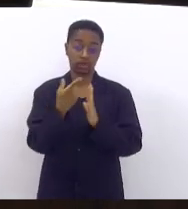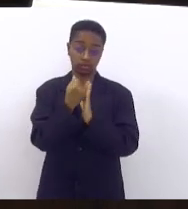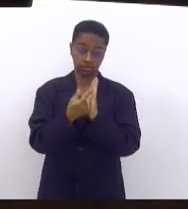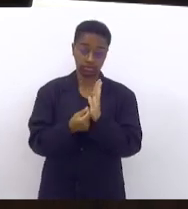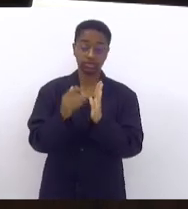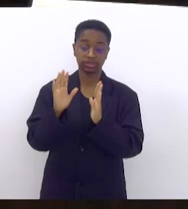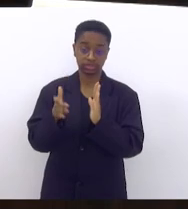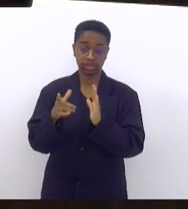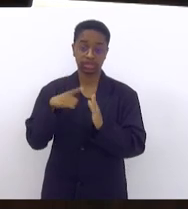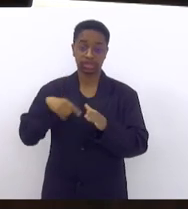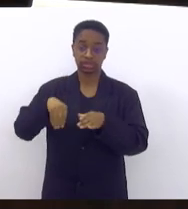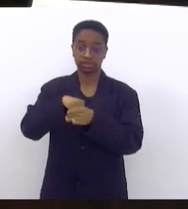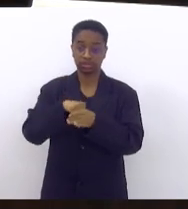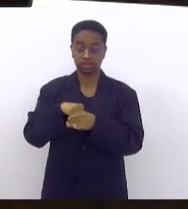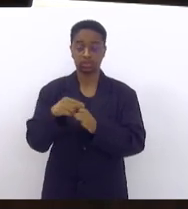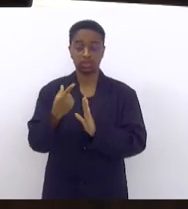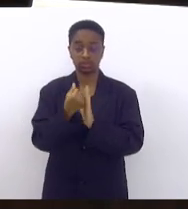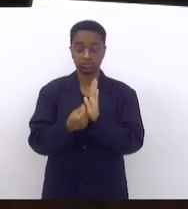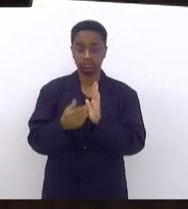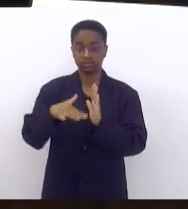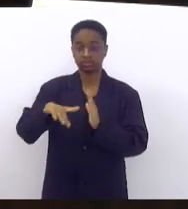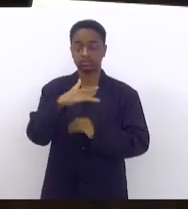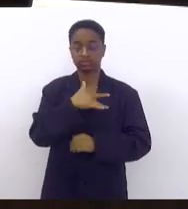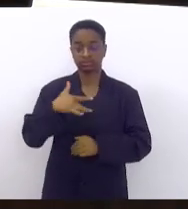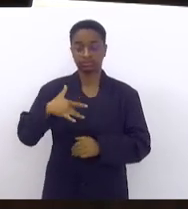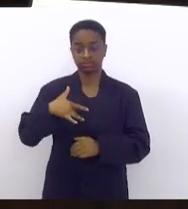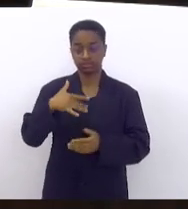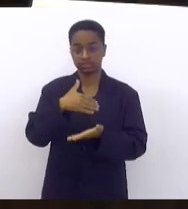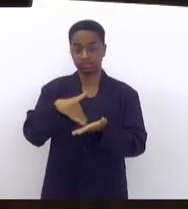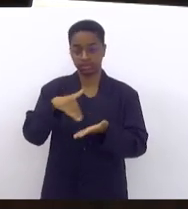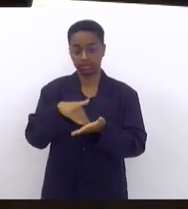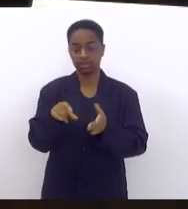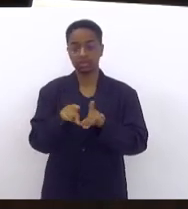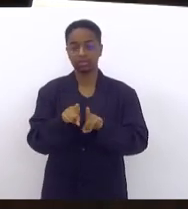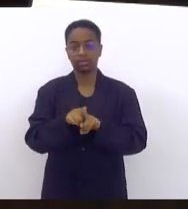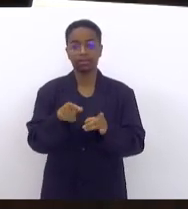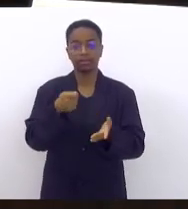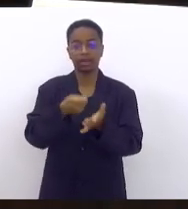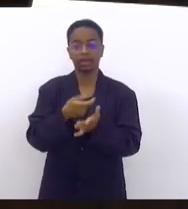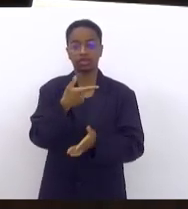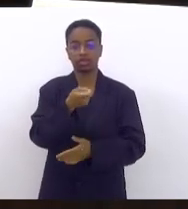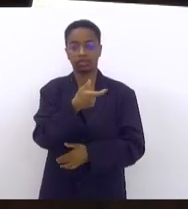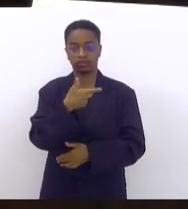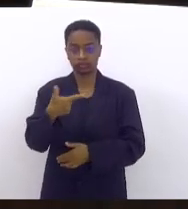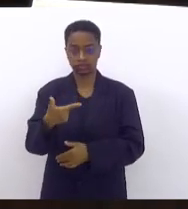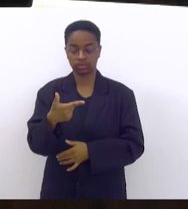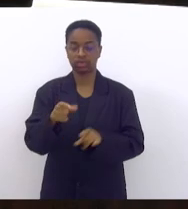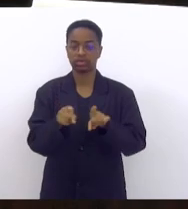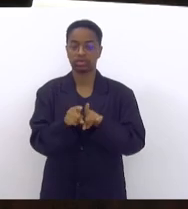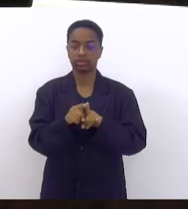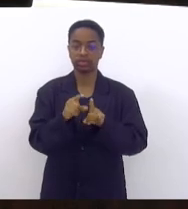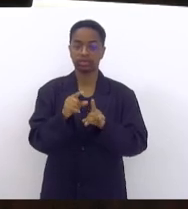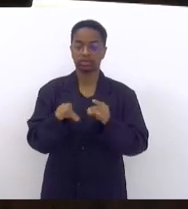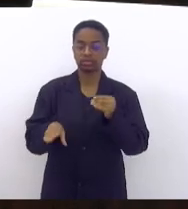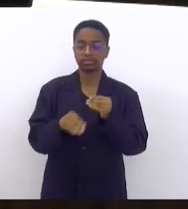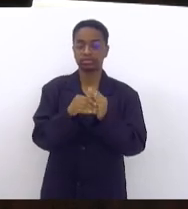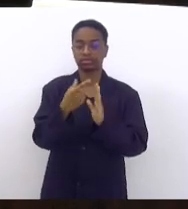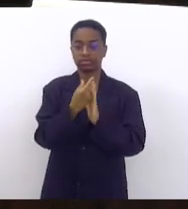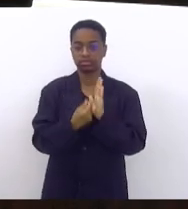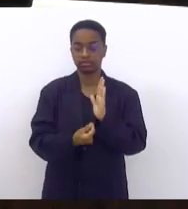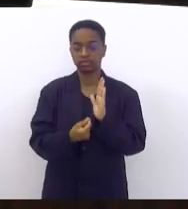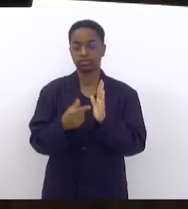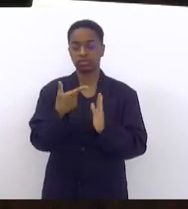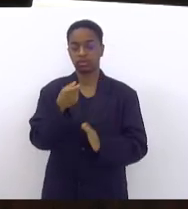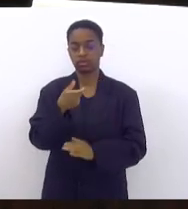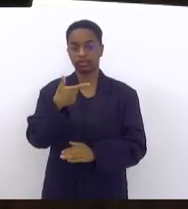garantido dentro do orçamento da Secretaria de Saúde, para pagamento de 2022, foi incluído no orçamento de 2023. Então, logo a